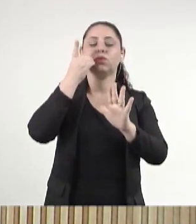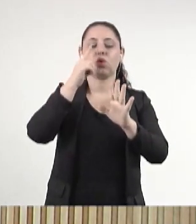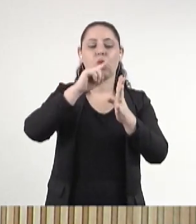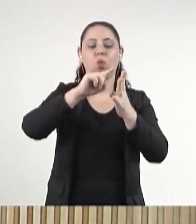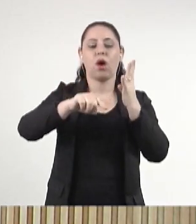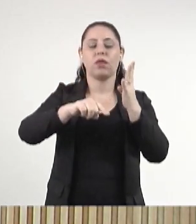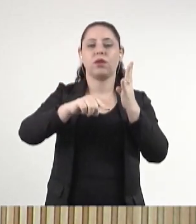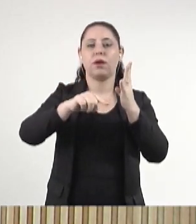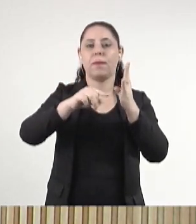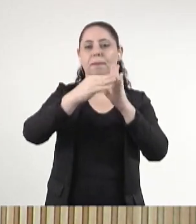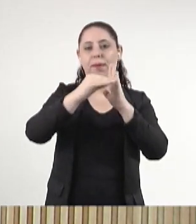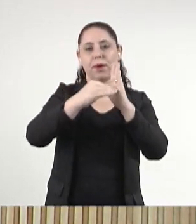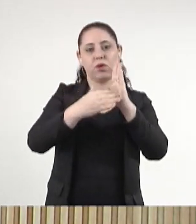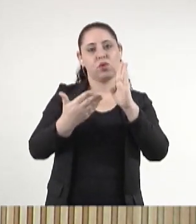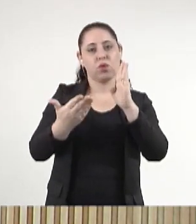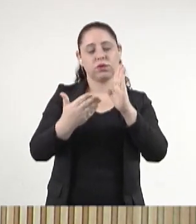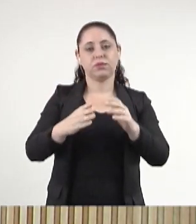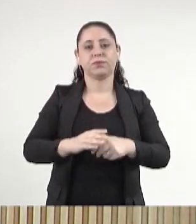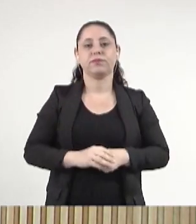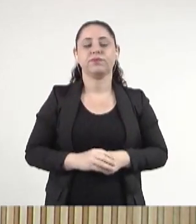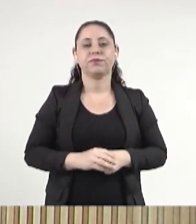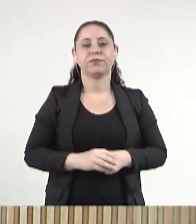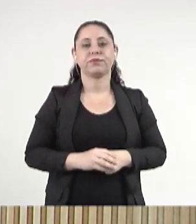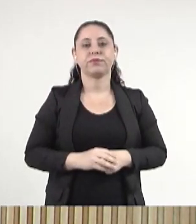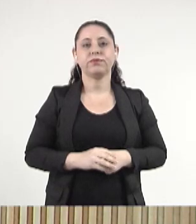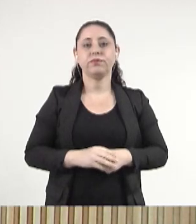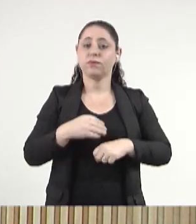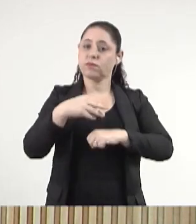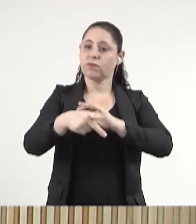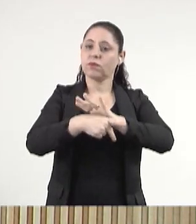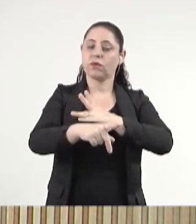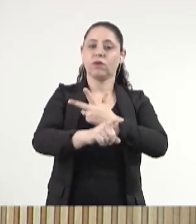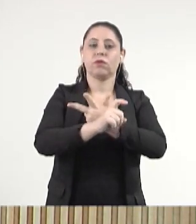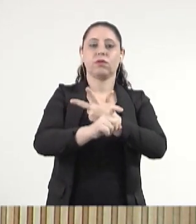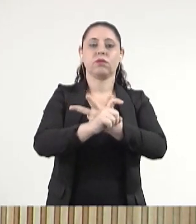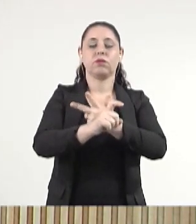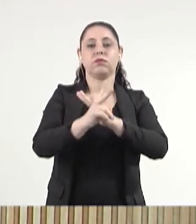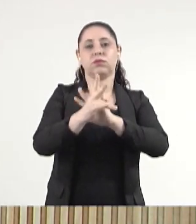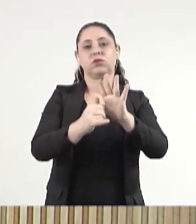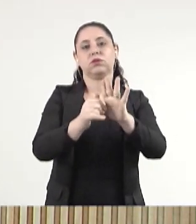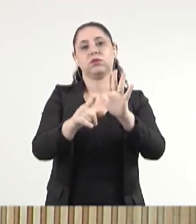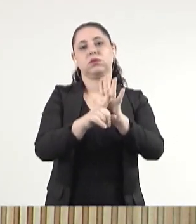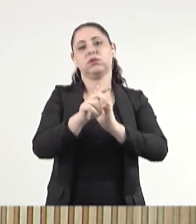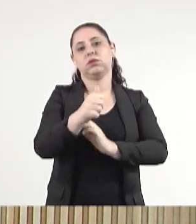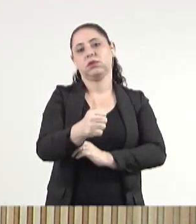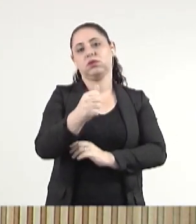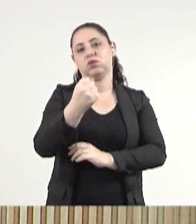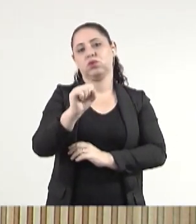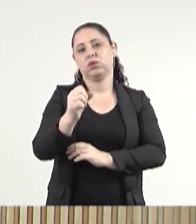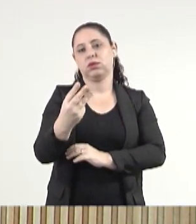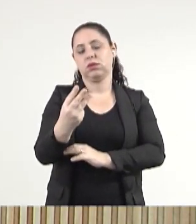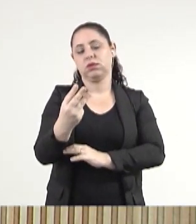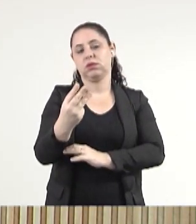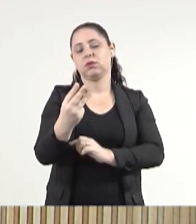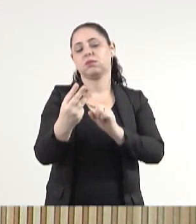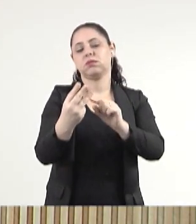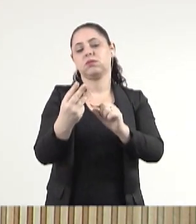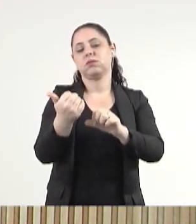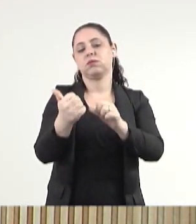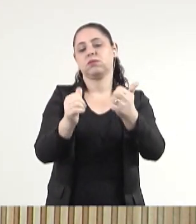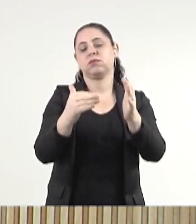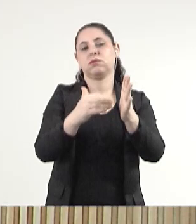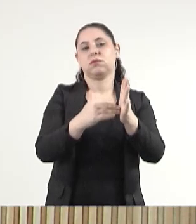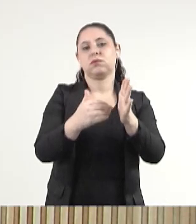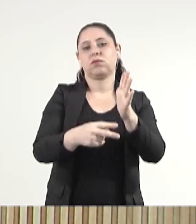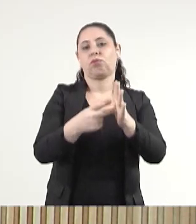4 matérias estavam pautadas para a sessão de hoje. Matéria encaminhada pelo Poder Executivo, projeto de lei de número 183,